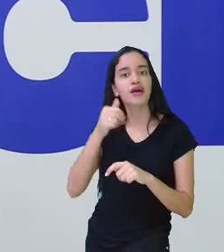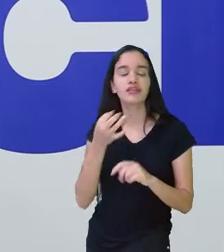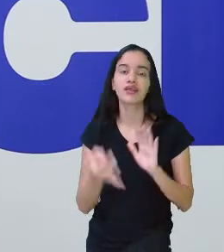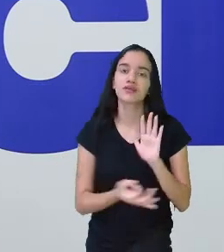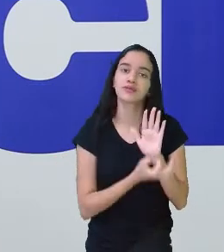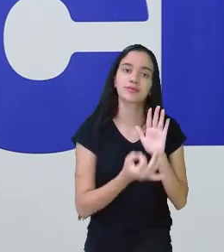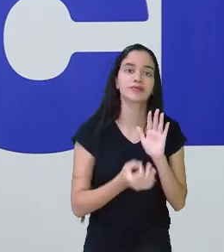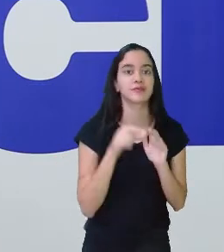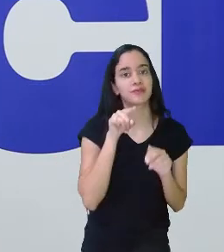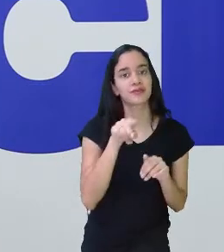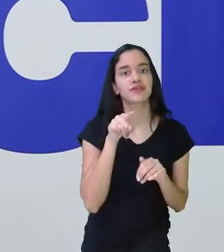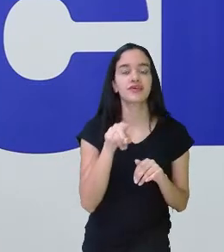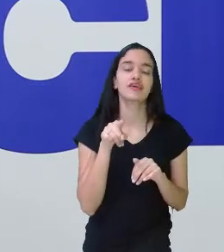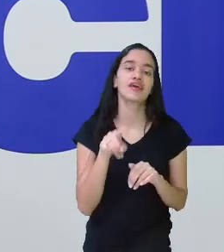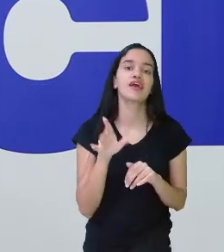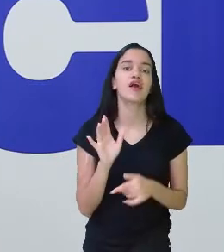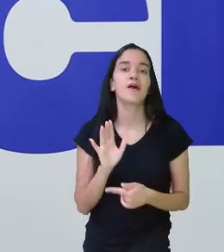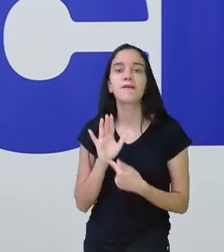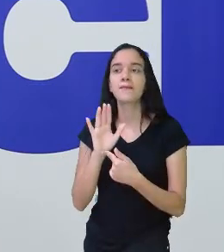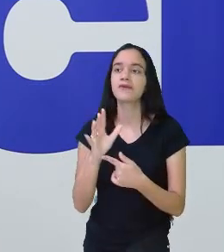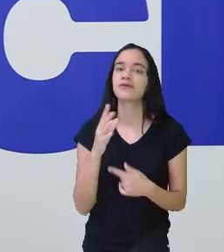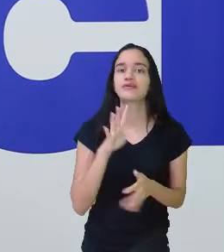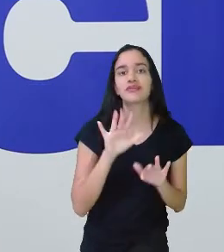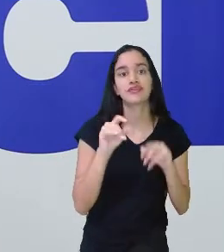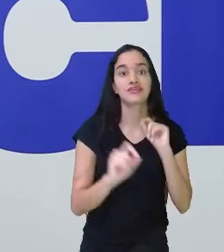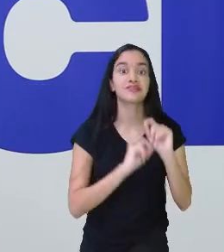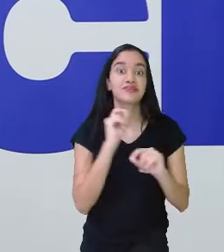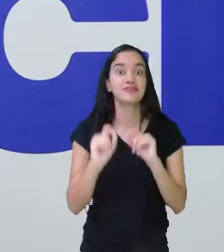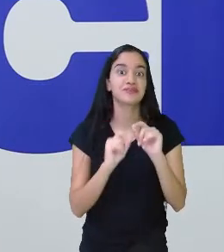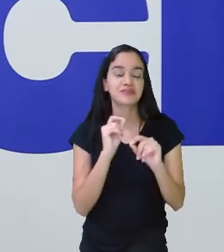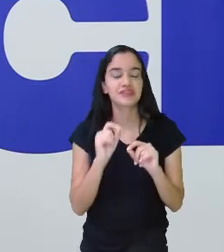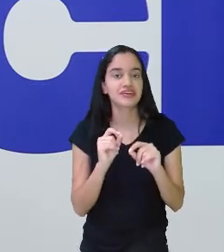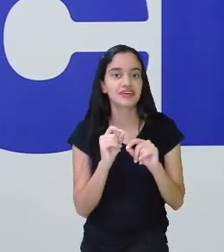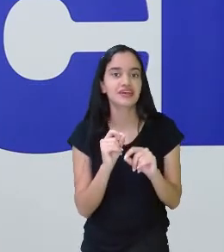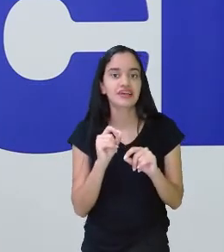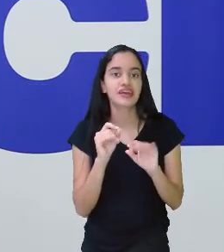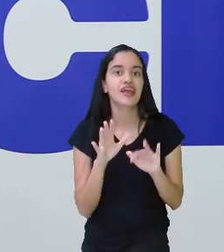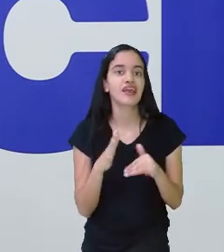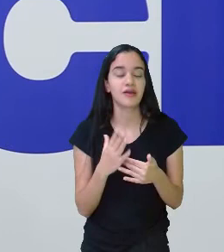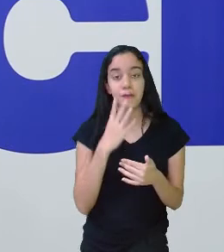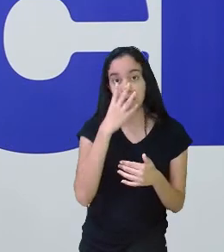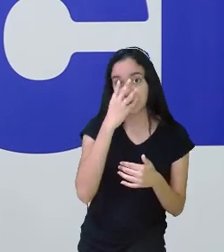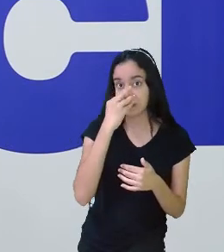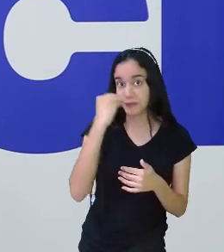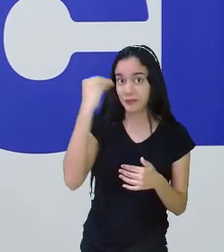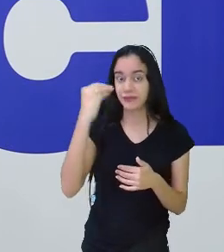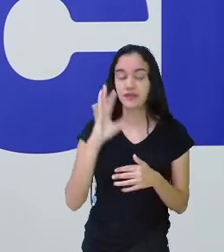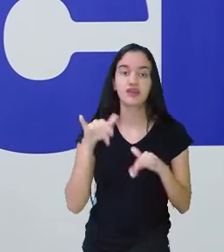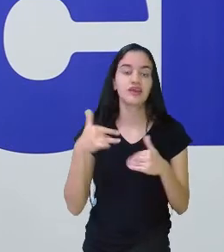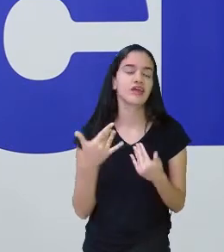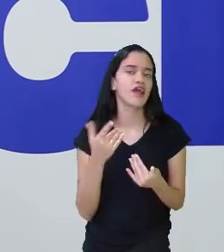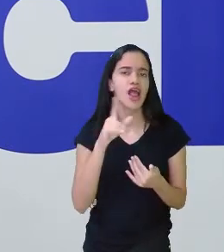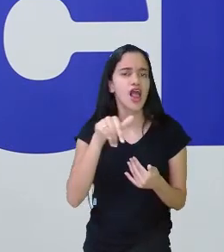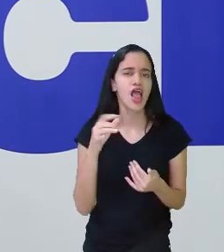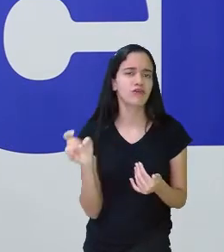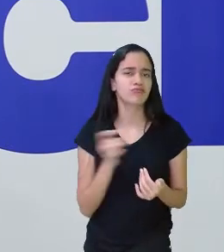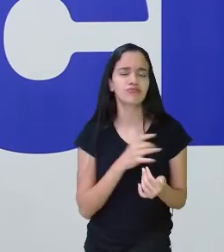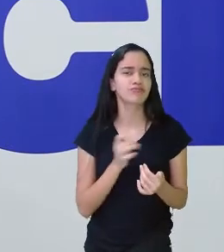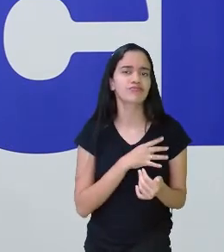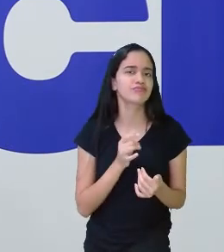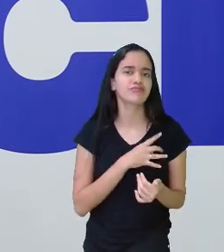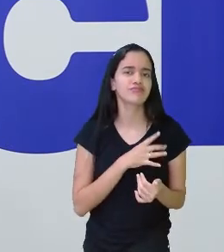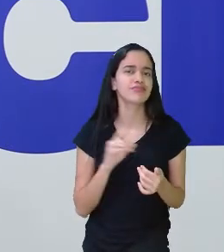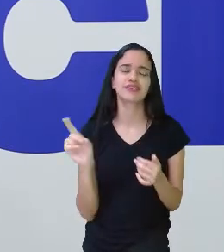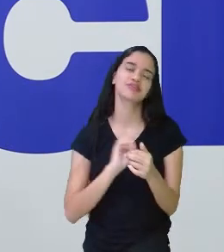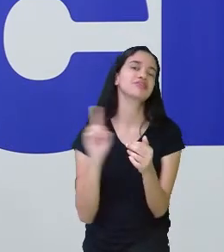para você que você traga aí a raposa, viu? Aí aí o Lucas disse que a raposa não é assustador, não. Então acho